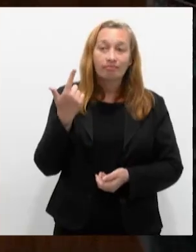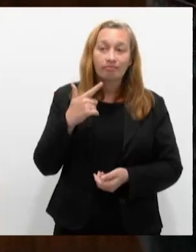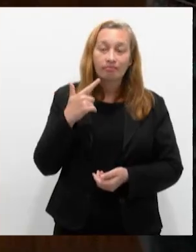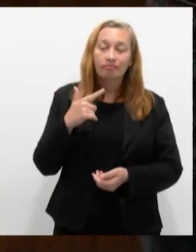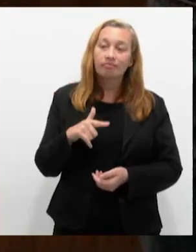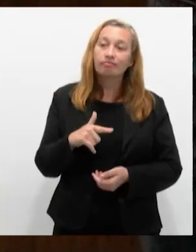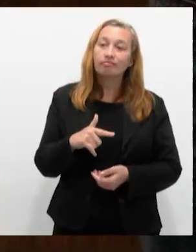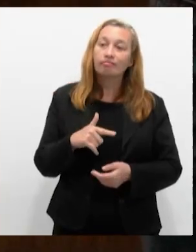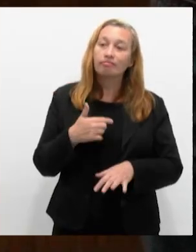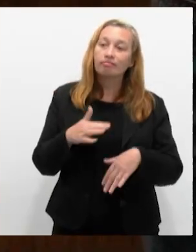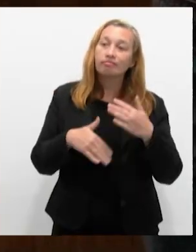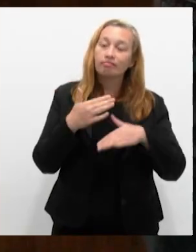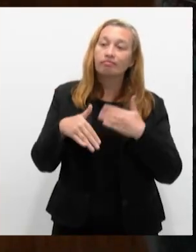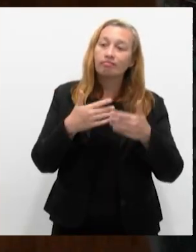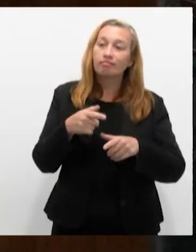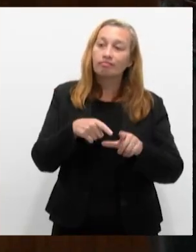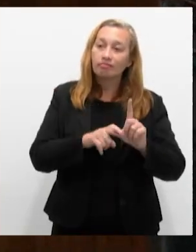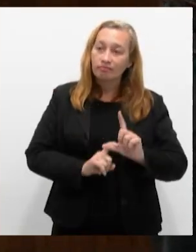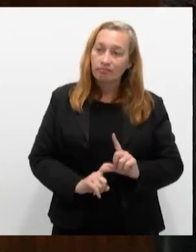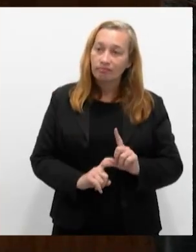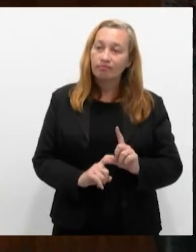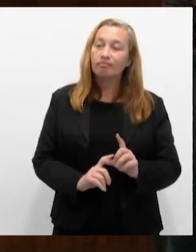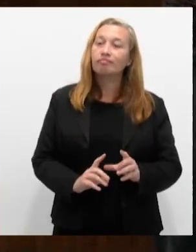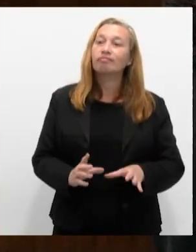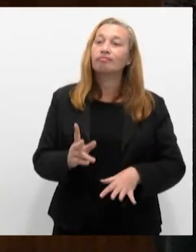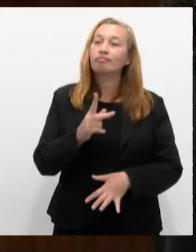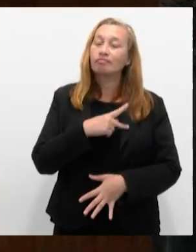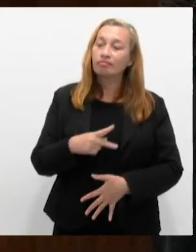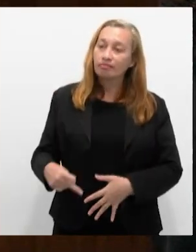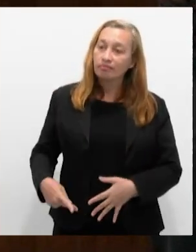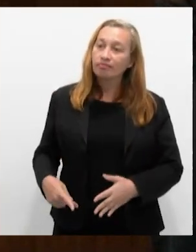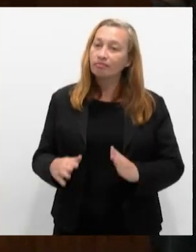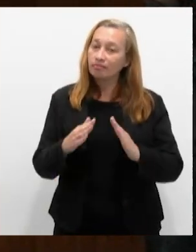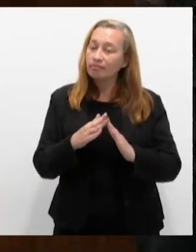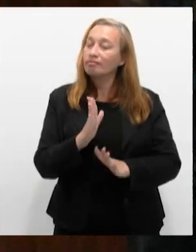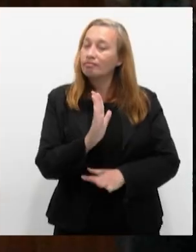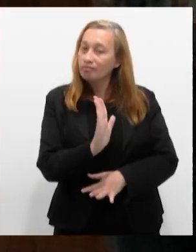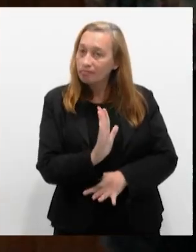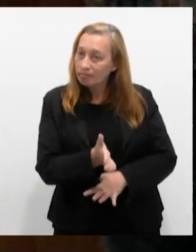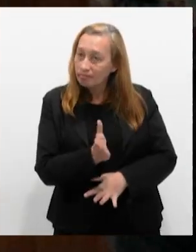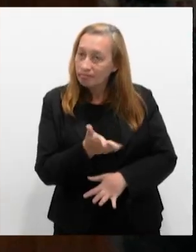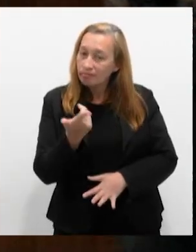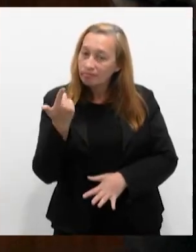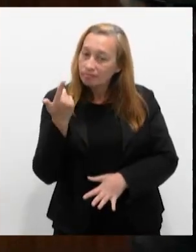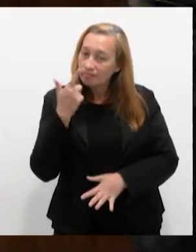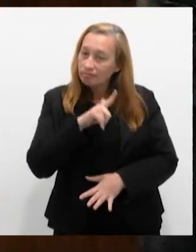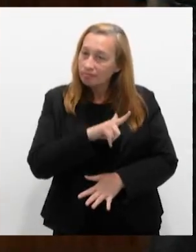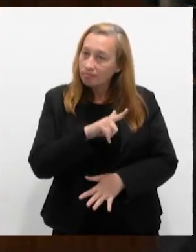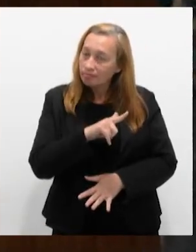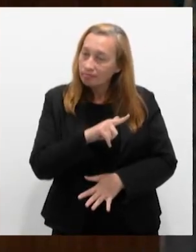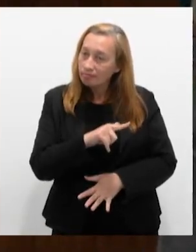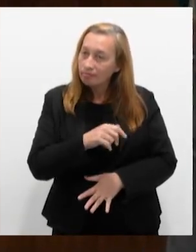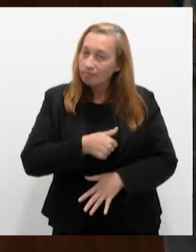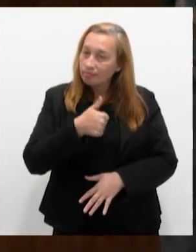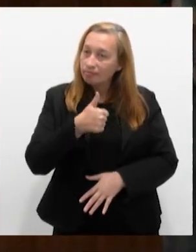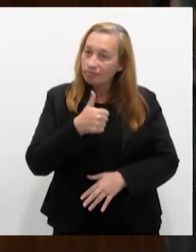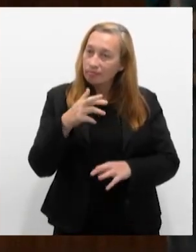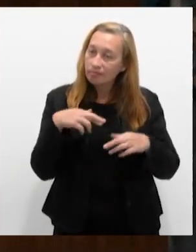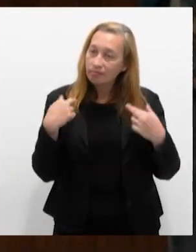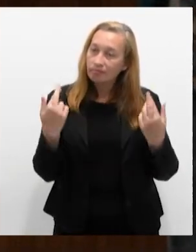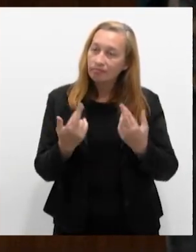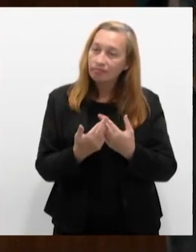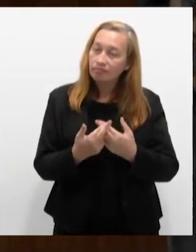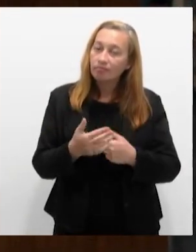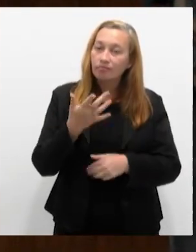vai dever ao presidente da Casa, que já conseguiu uma primeira reunião